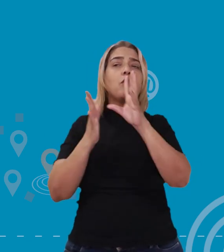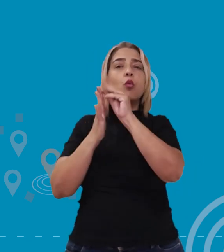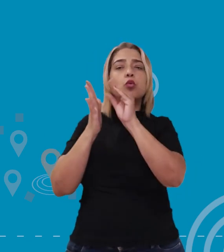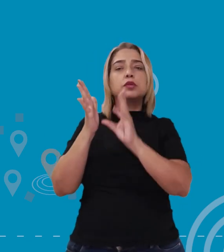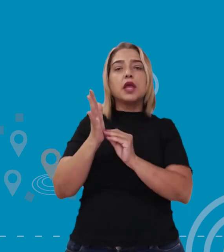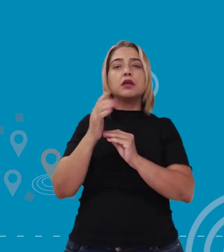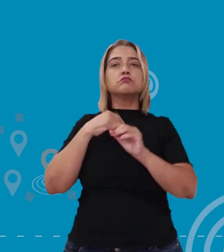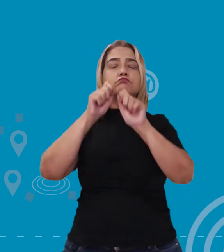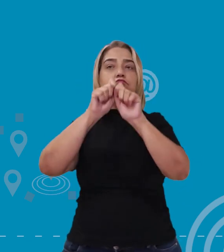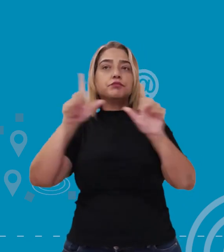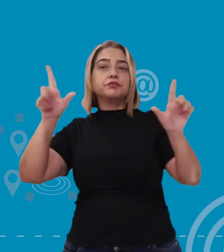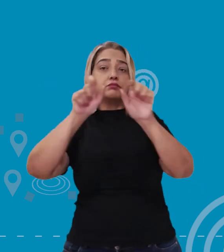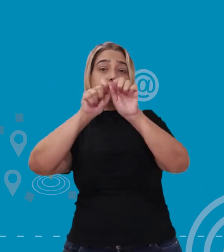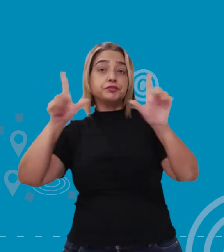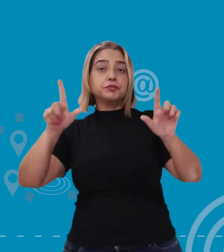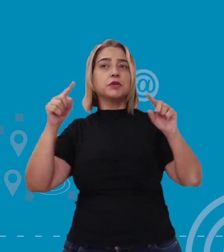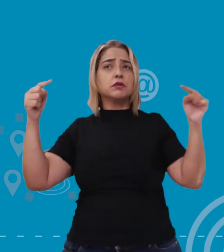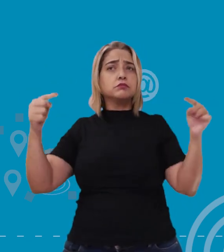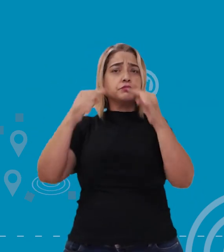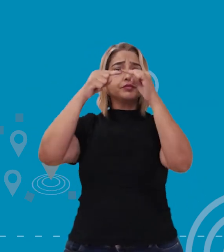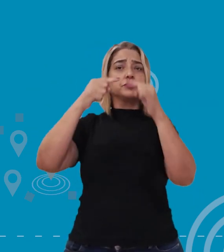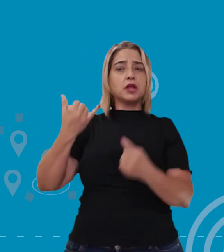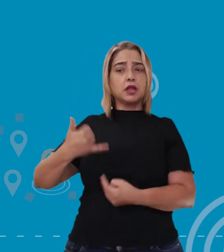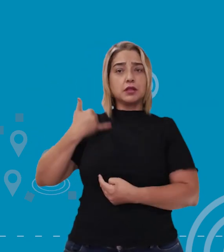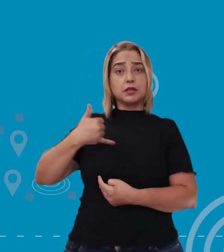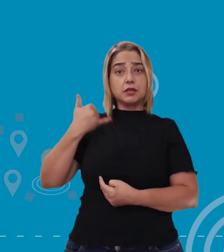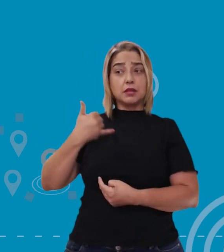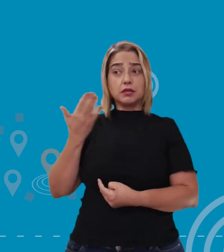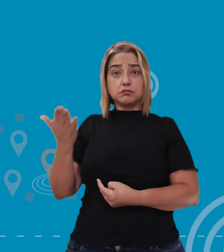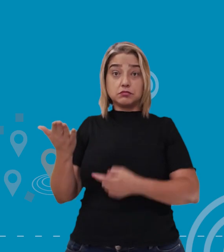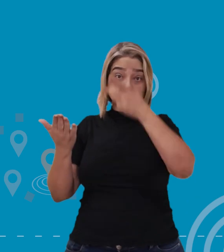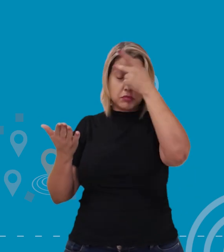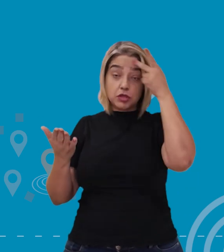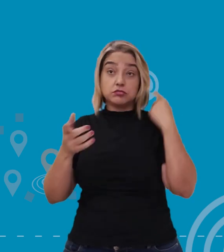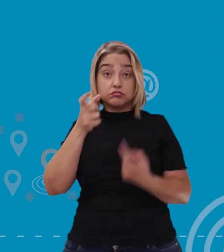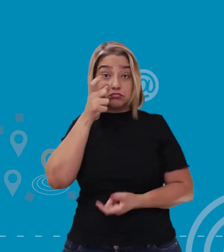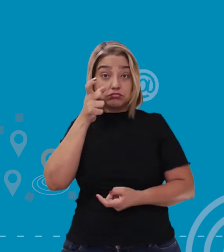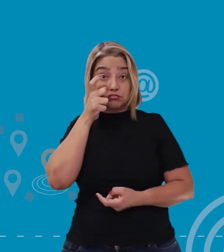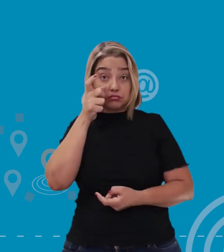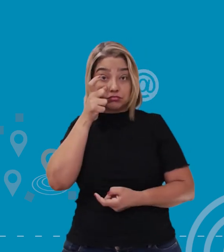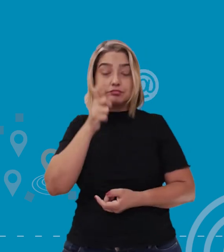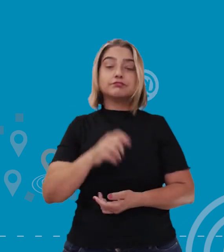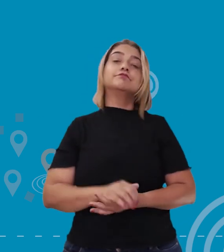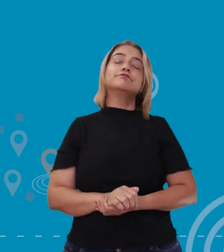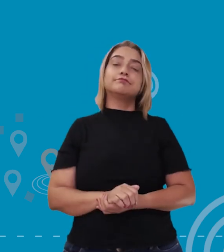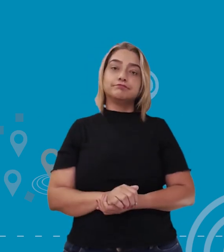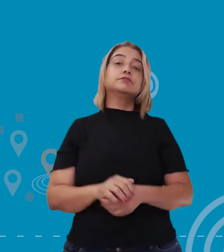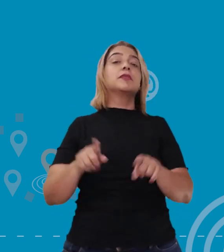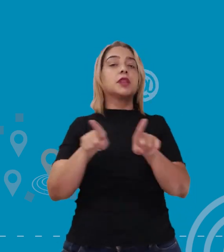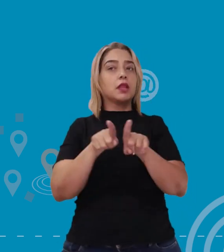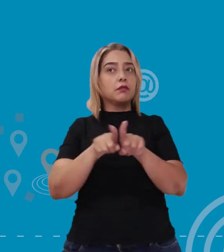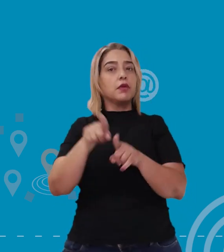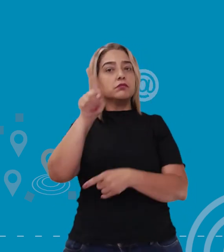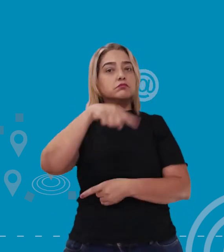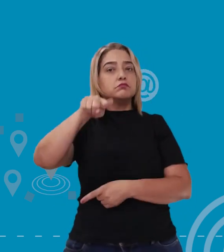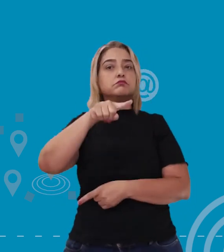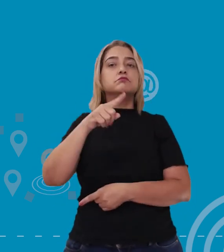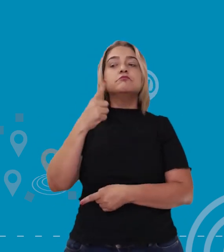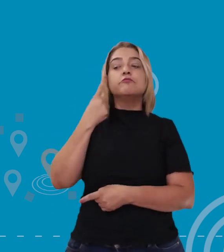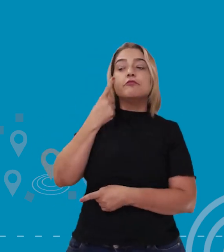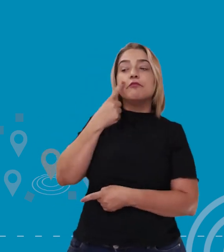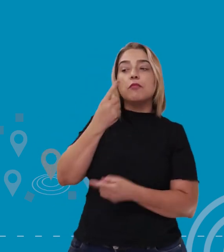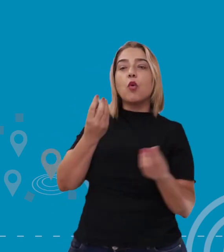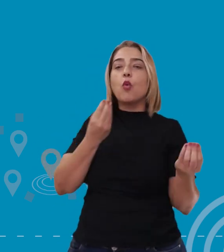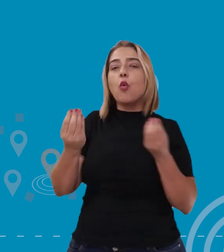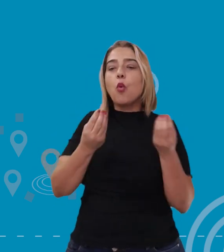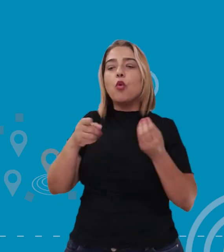acessados e se estão de acordo com a faixa etária de quem assiste. Por fim, cheque a